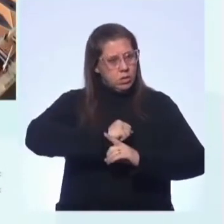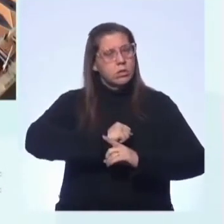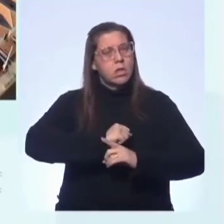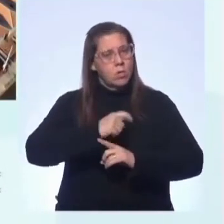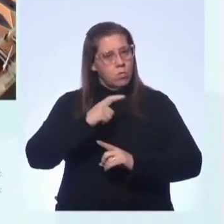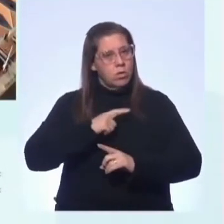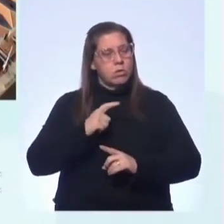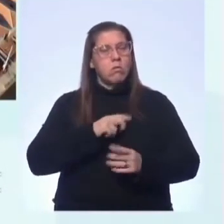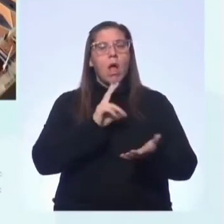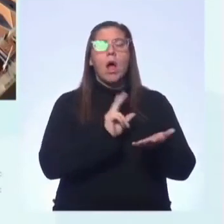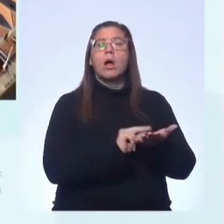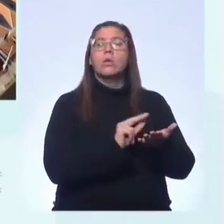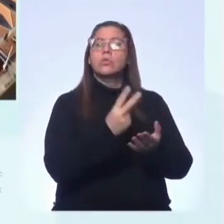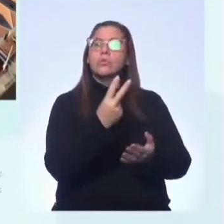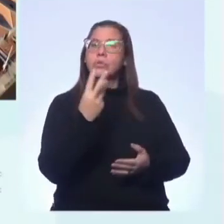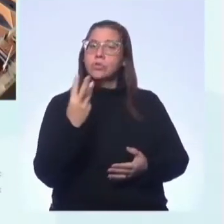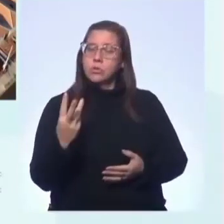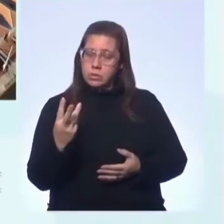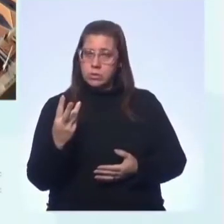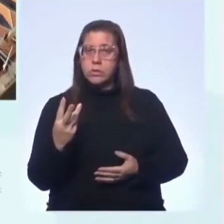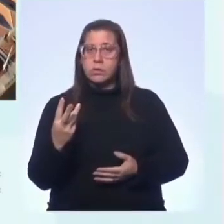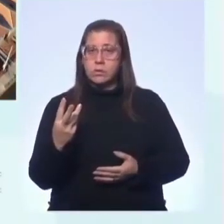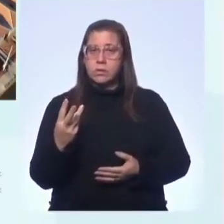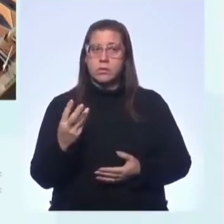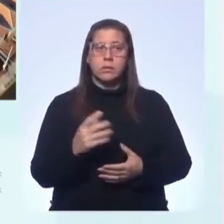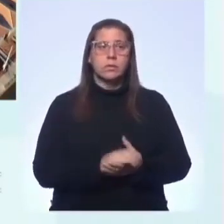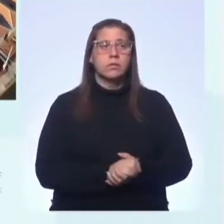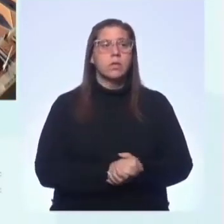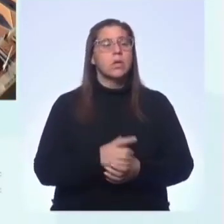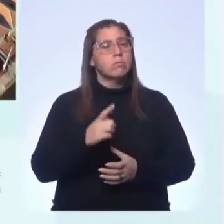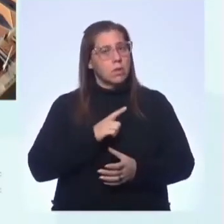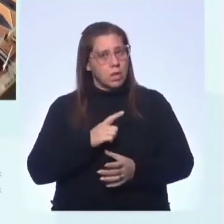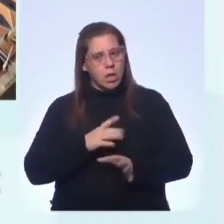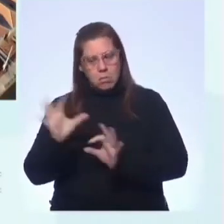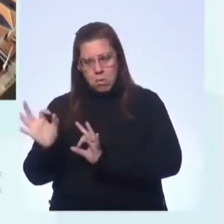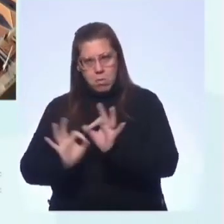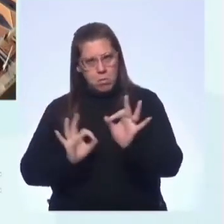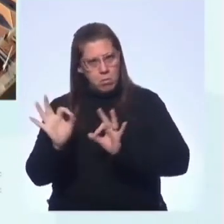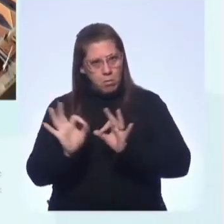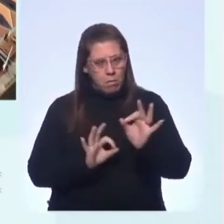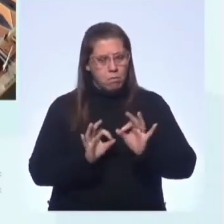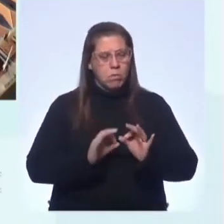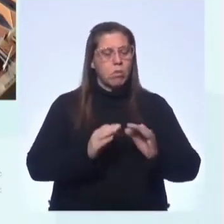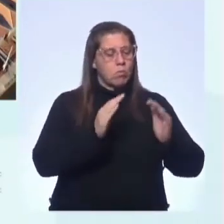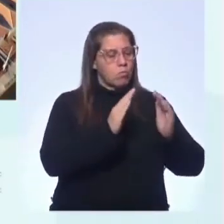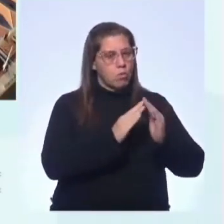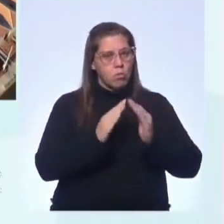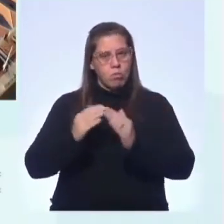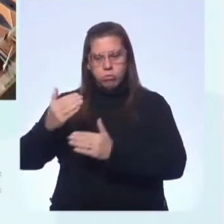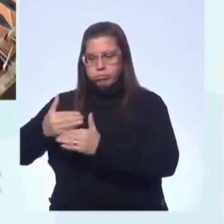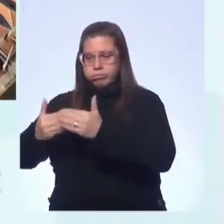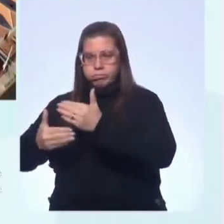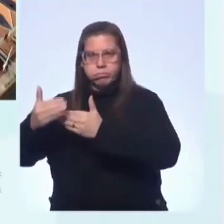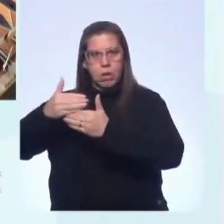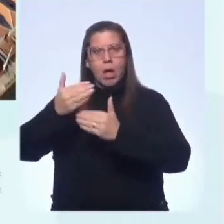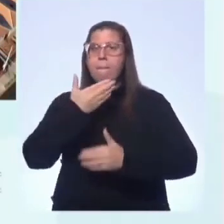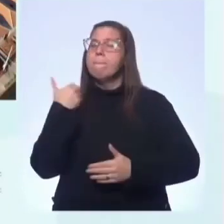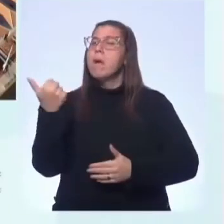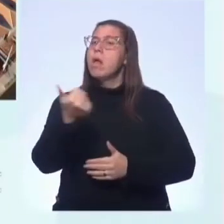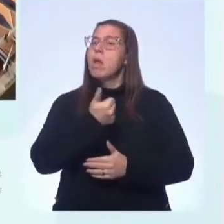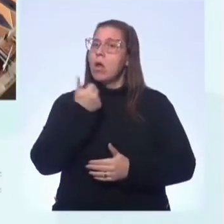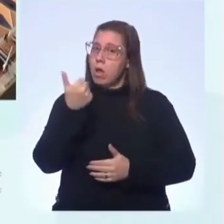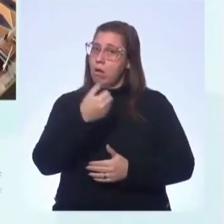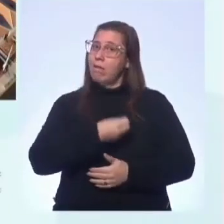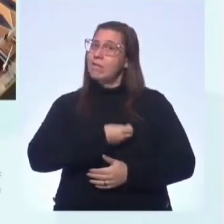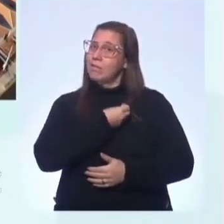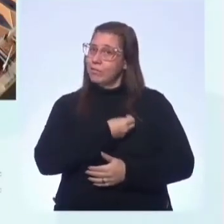estabelece em seu artigo 23 a promoção de programas de construção de moradias e melhoria das